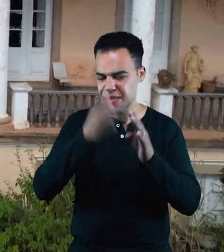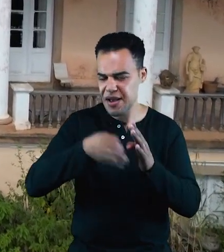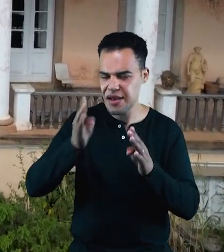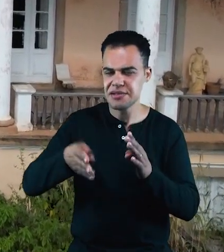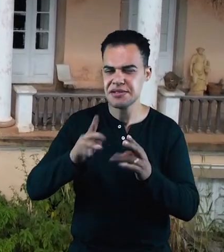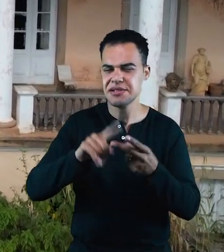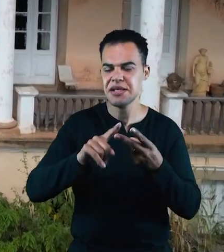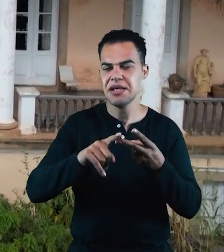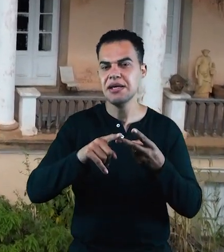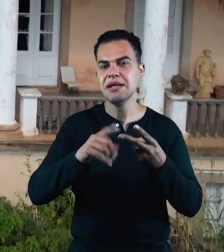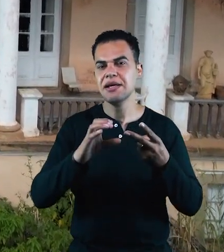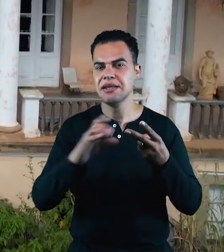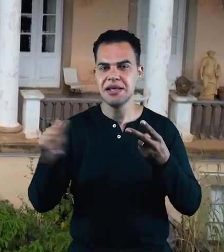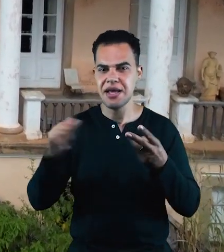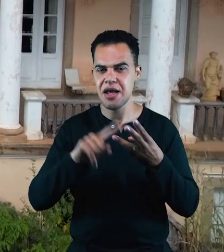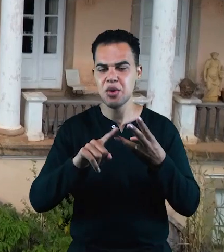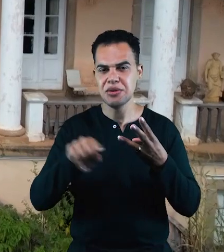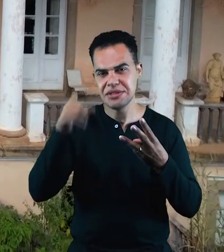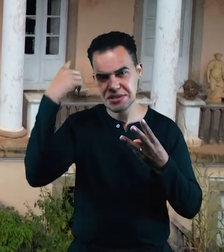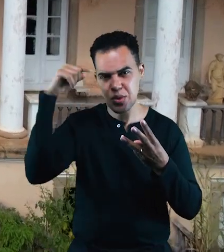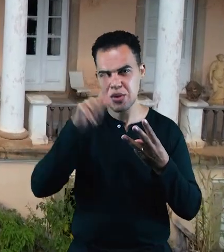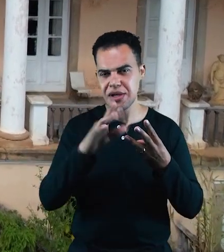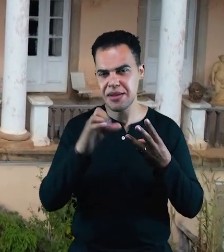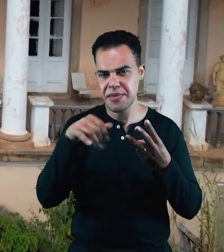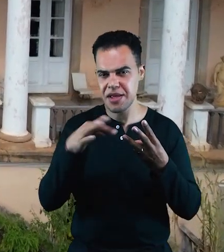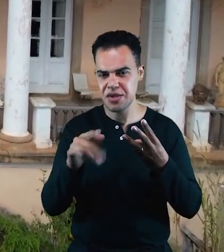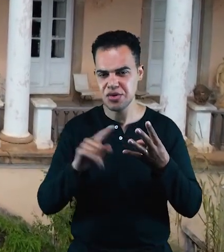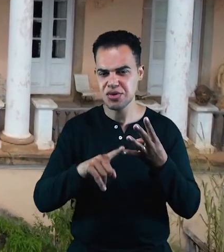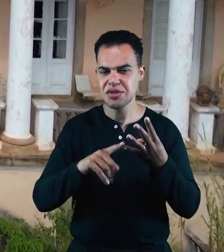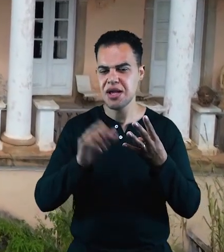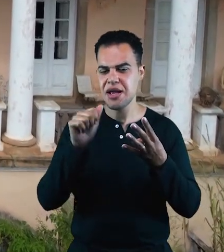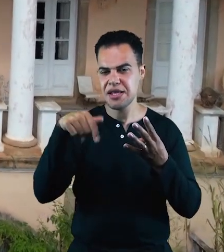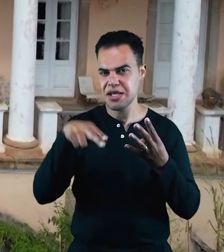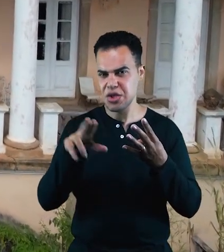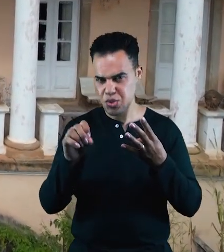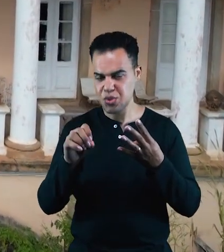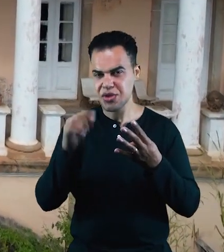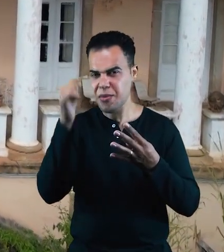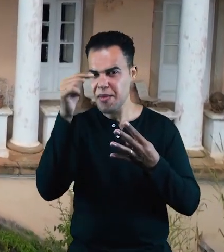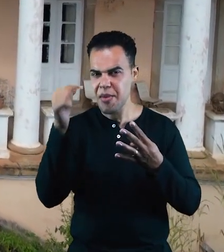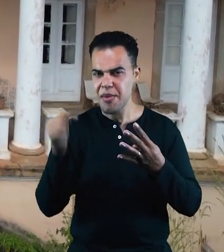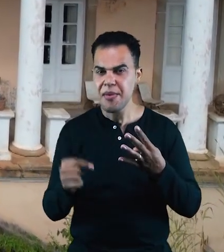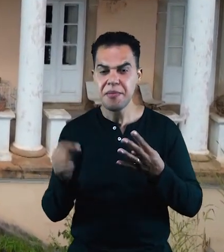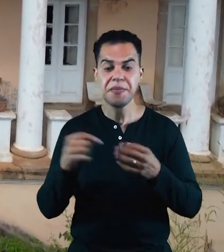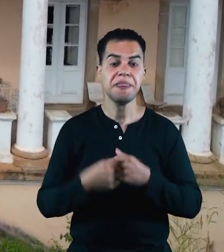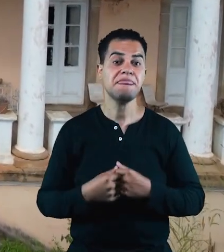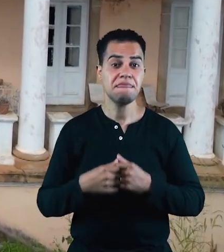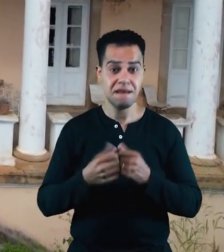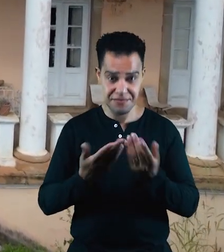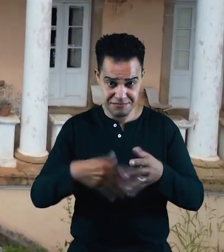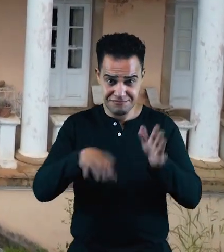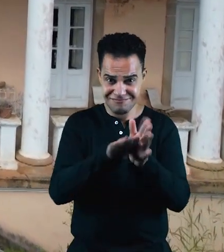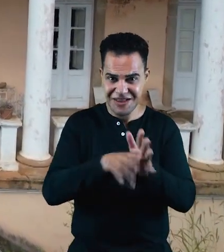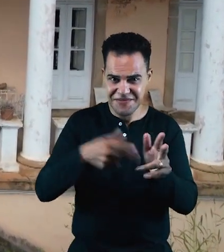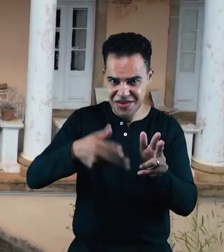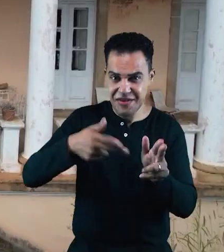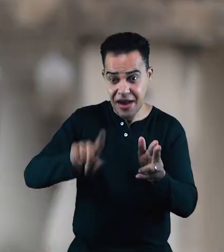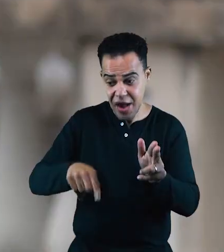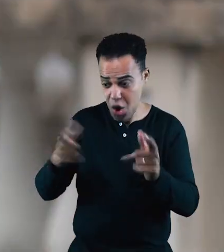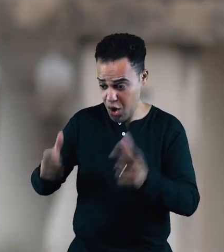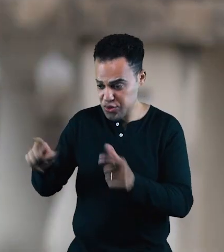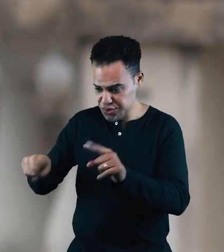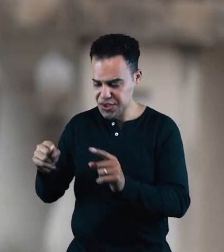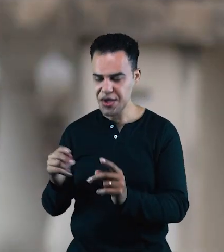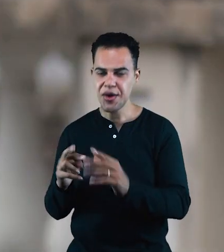de Cantagalo, Barão de São Clemente, Barão de Aquino, A estação ferroviária antiga era em frente à rodoviária